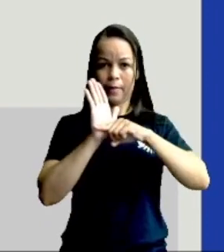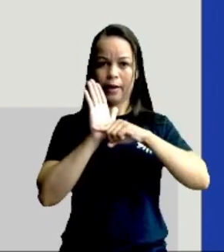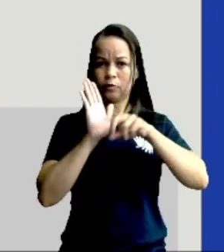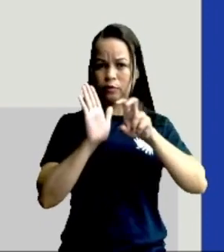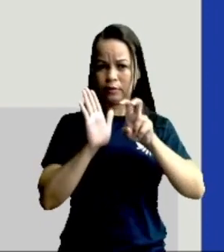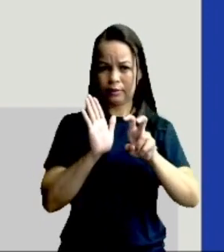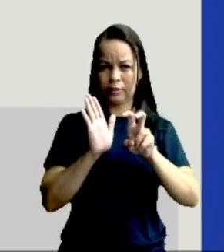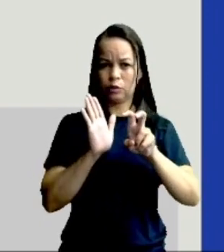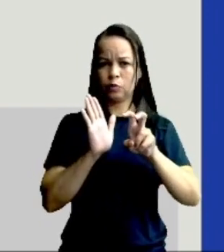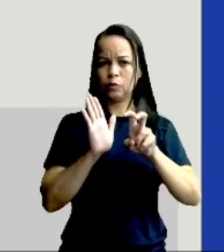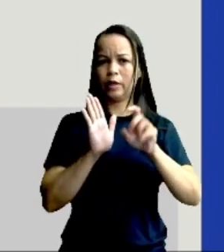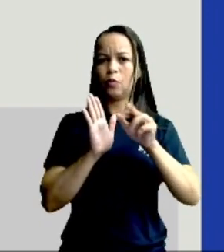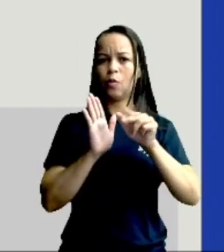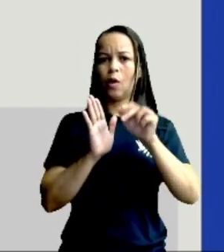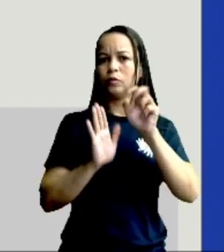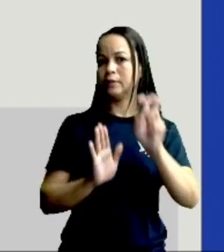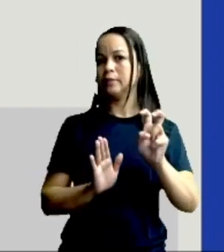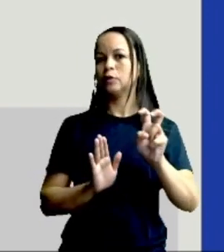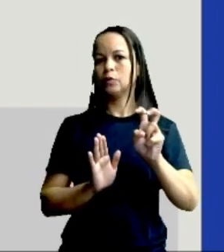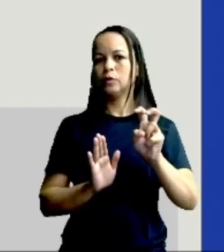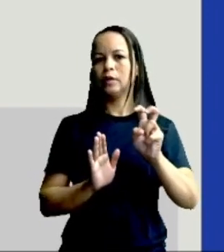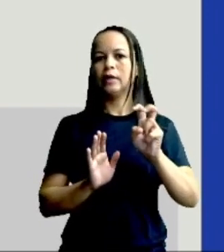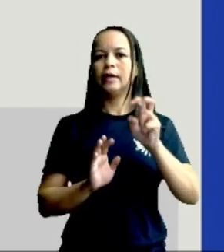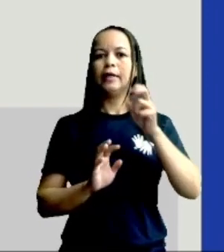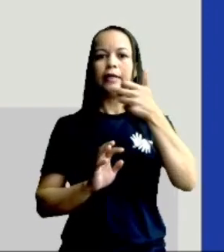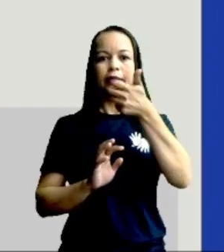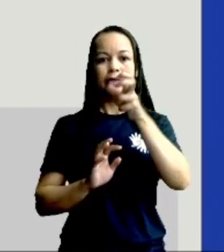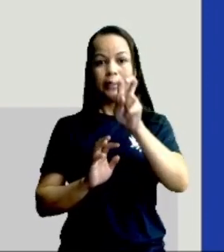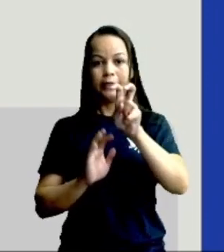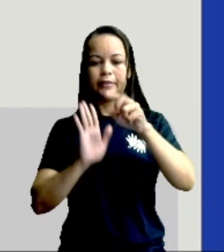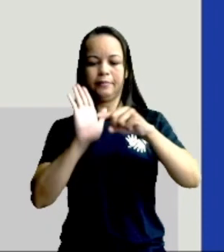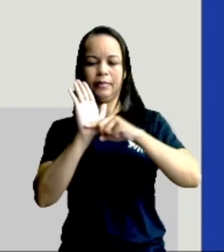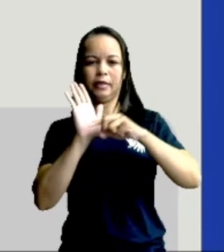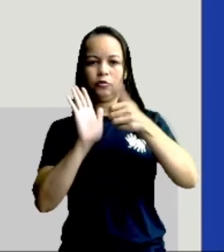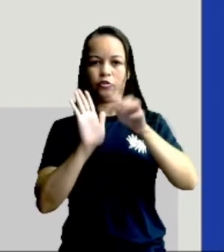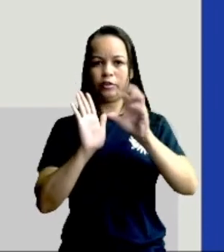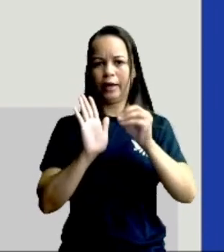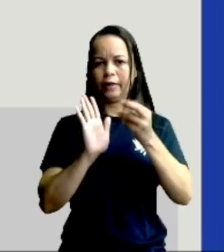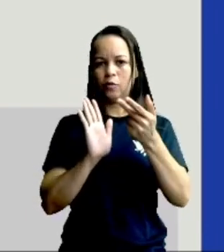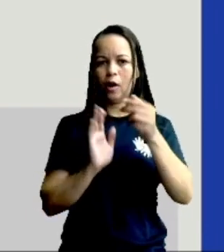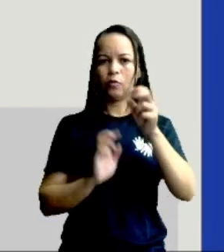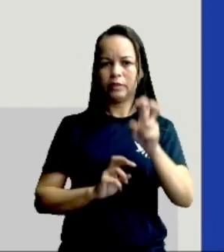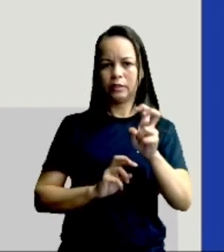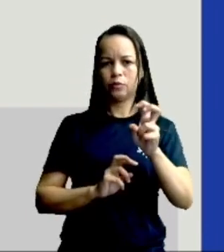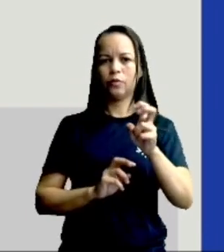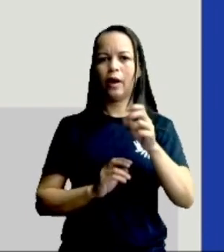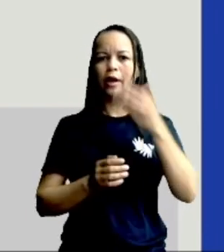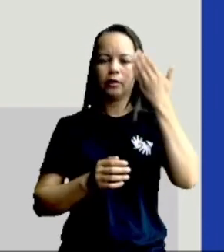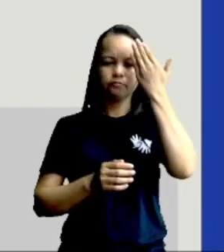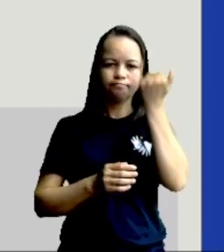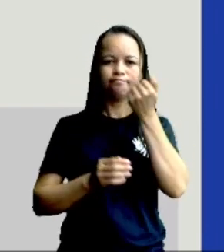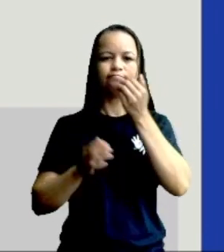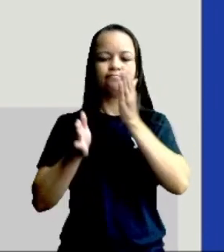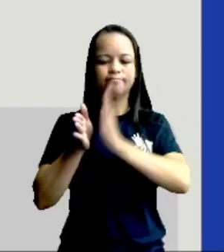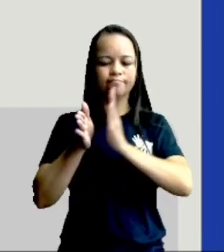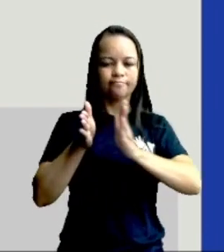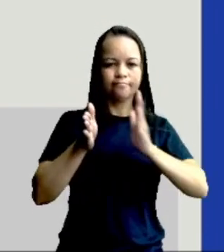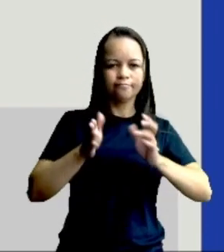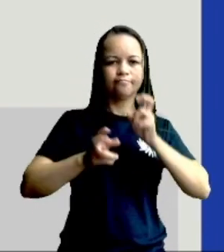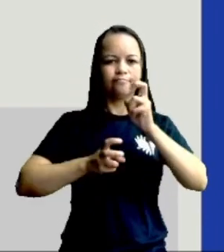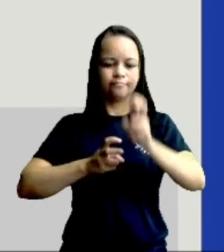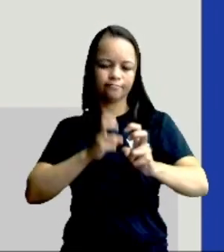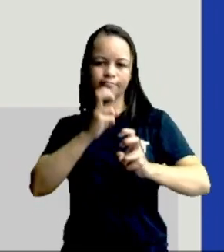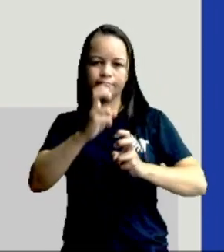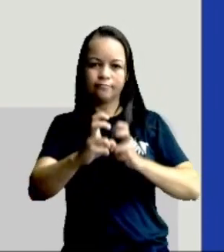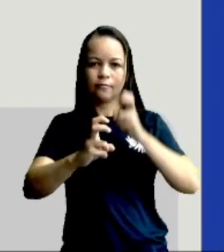5... né? 5. Opa, 15 menos 10, 5. Eu sei que essa sequência ela é formada de 5 em